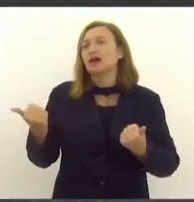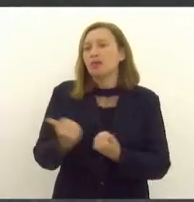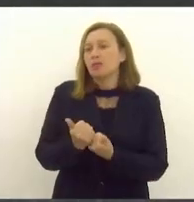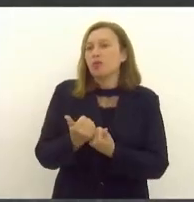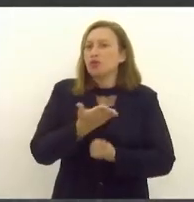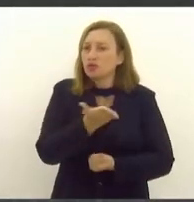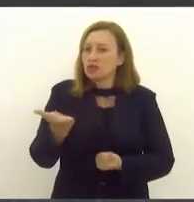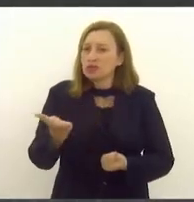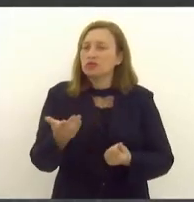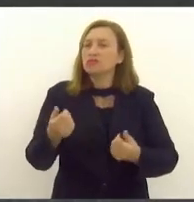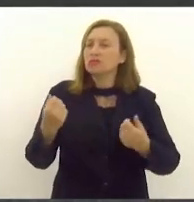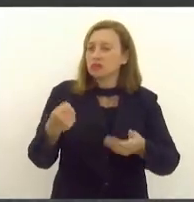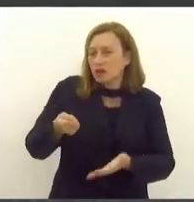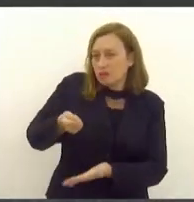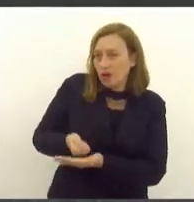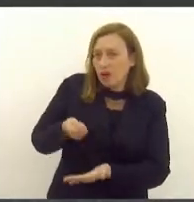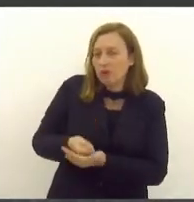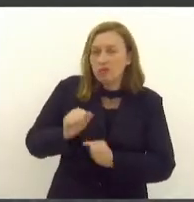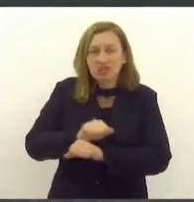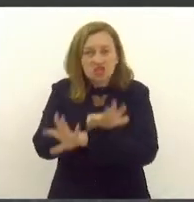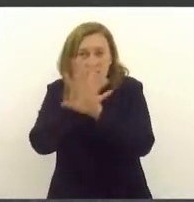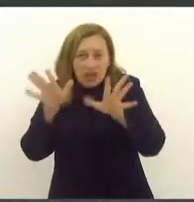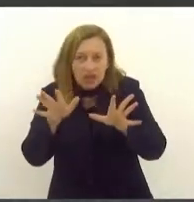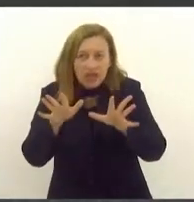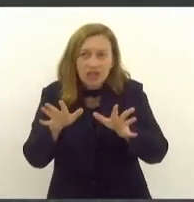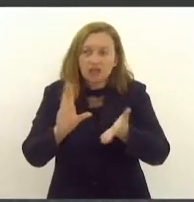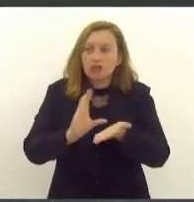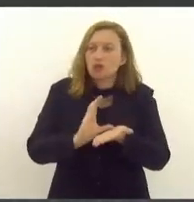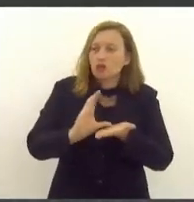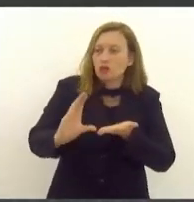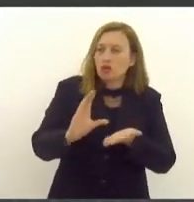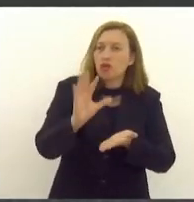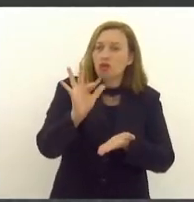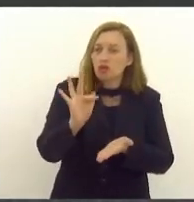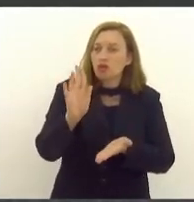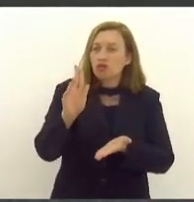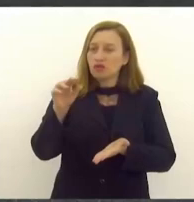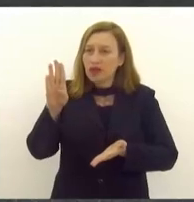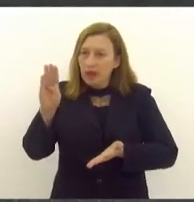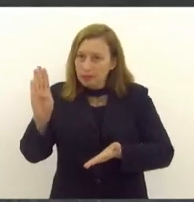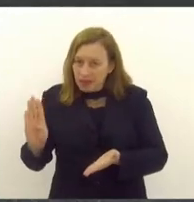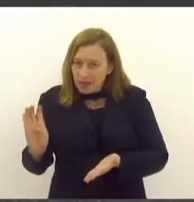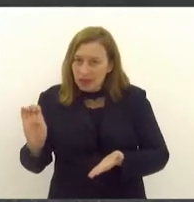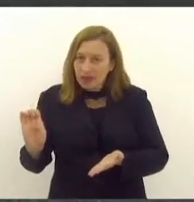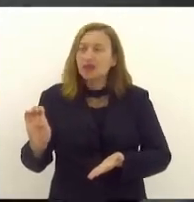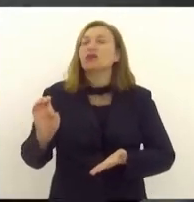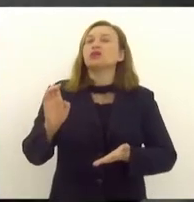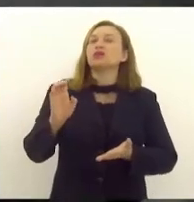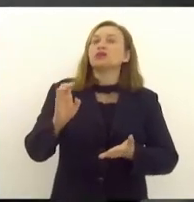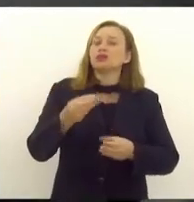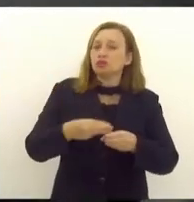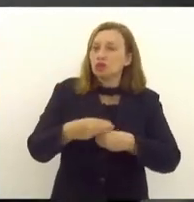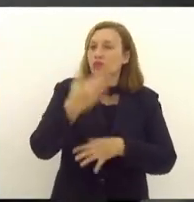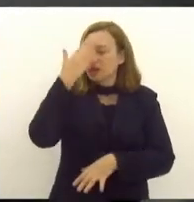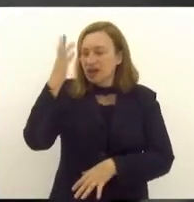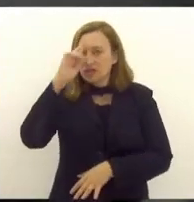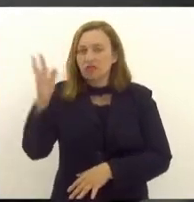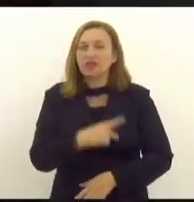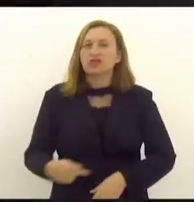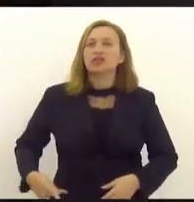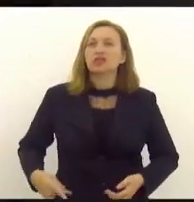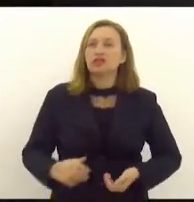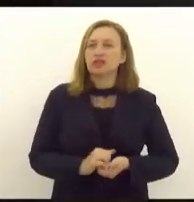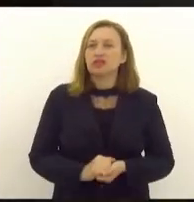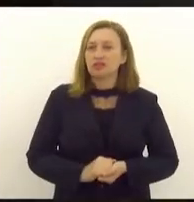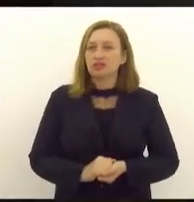e para cobrarmos mais transparência quanto a aplicação do fundeb nos municípios Obrigada presidente Obrigado Deputado